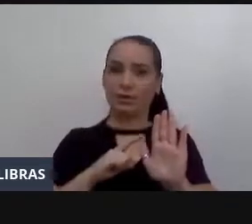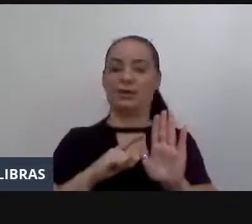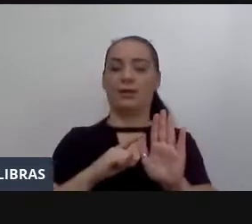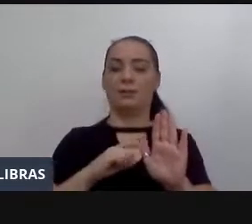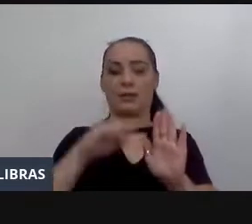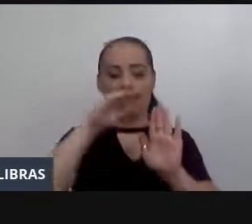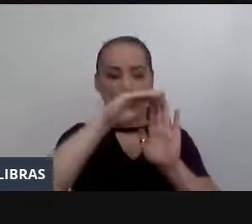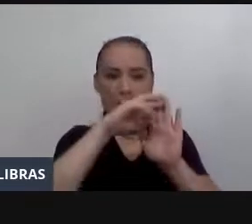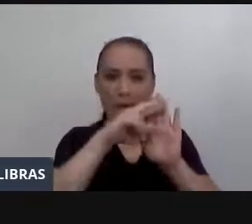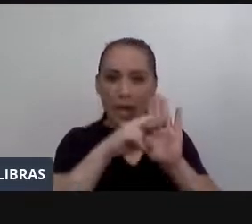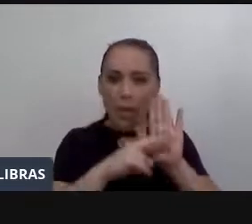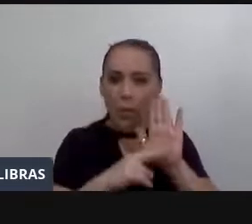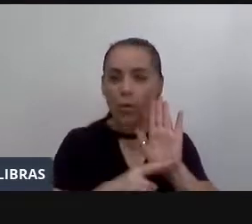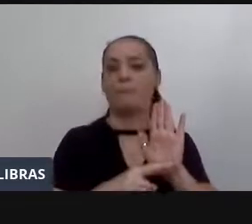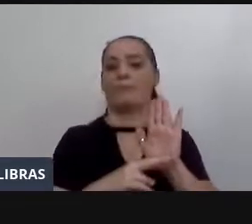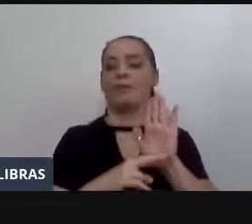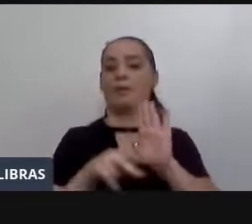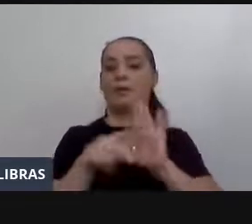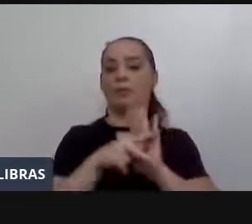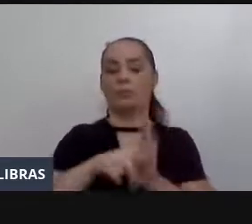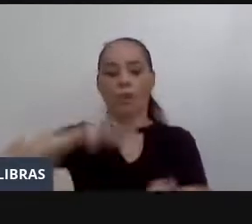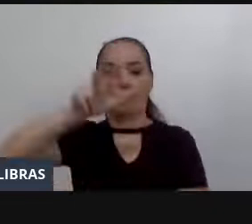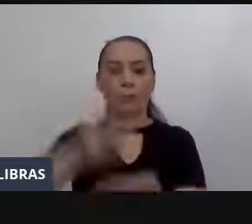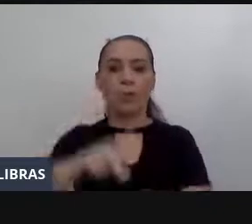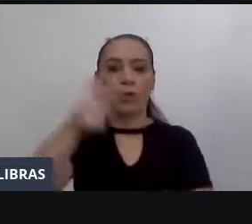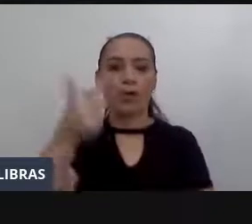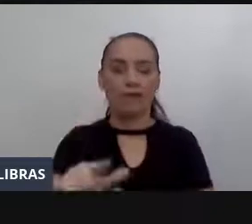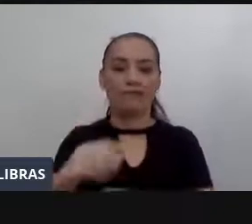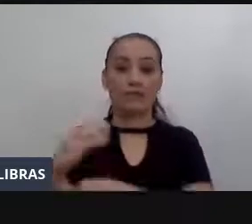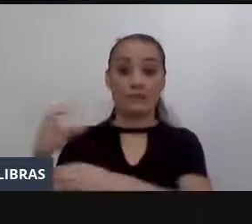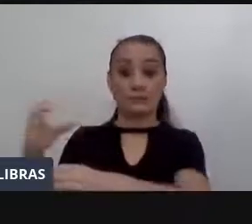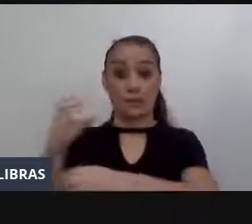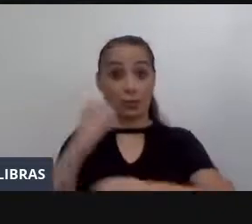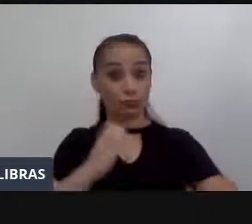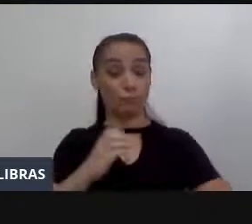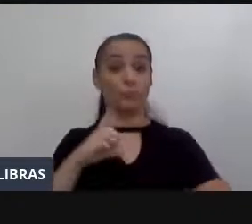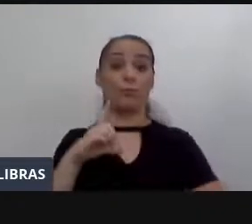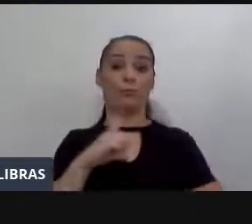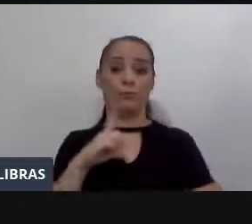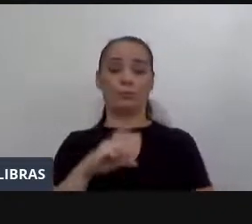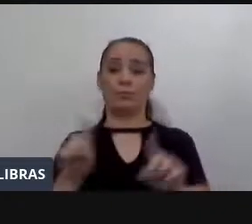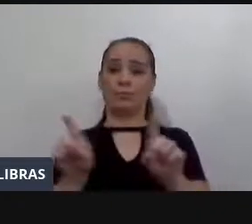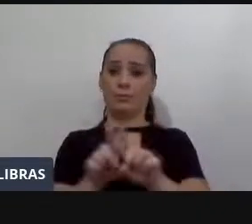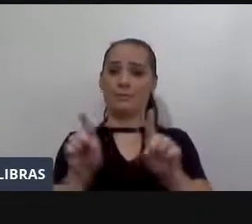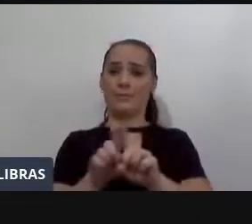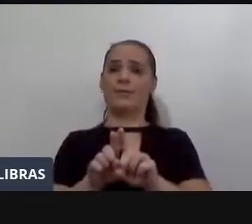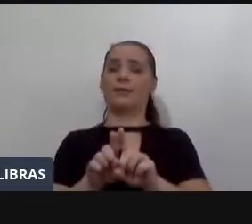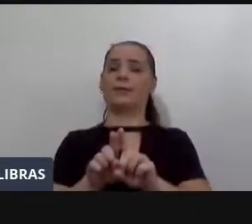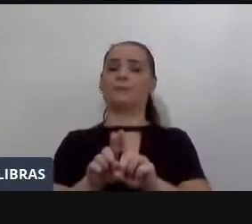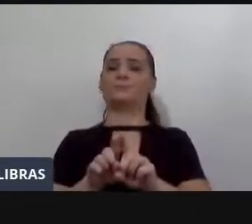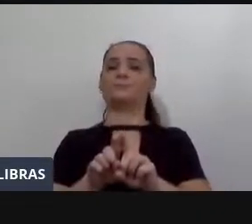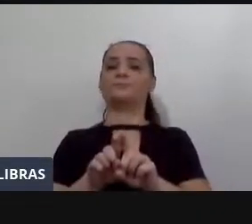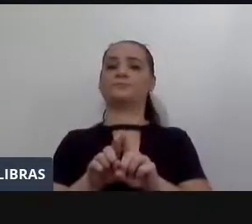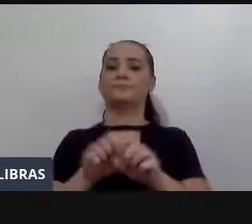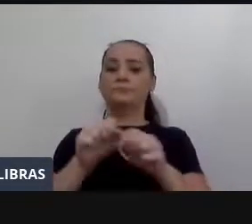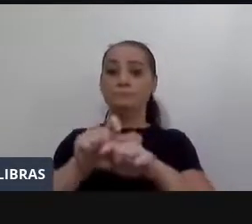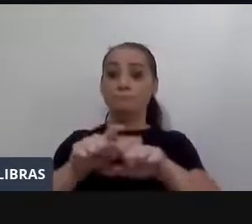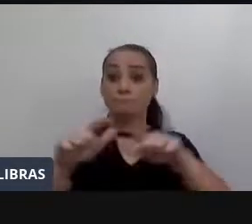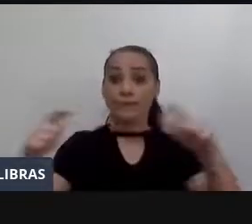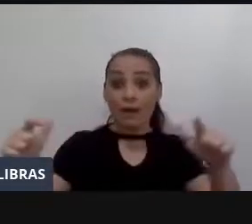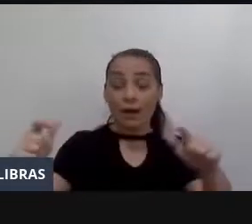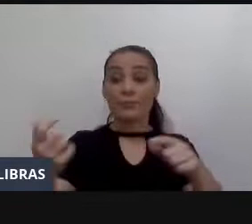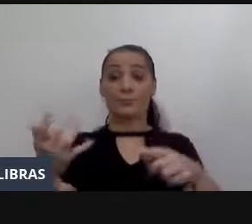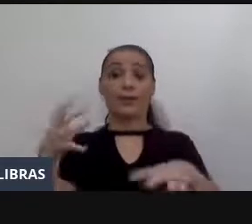diplomas. Minha sugestão é que essas audiências públicas sejam amplas, com a inclusão desses migrantes, né?